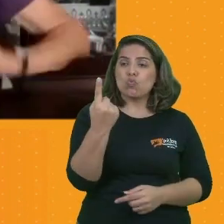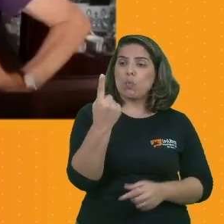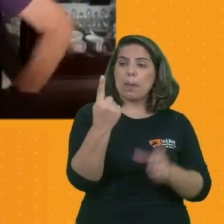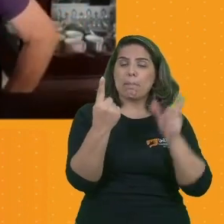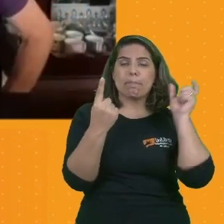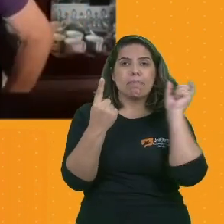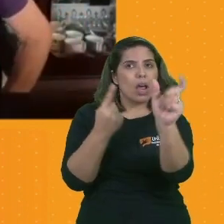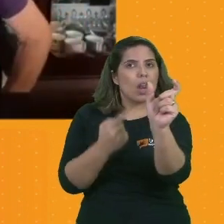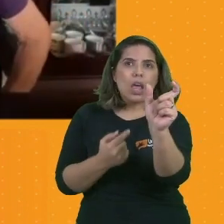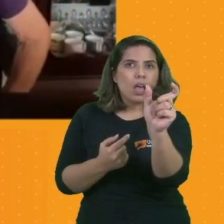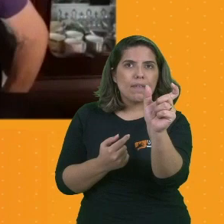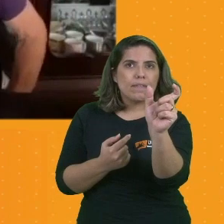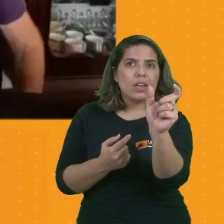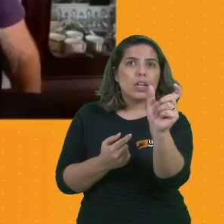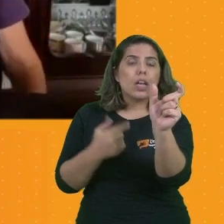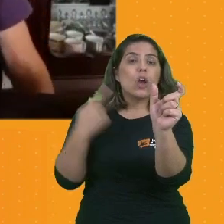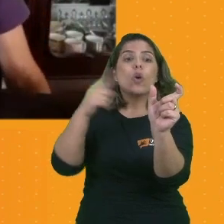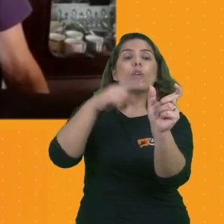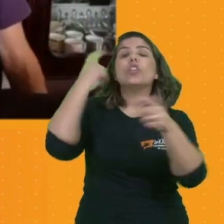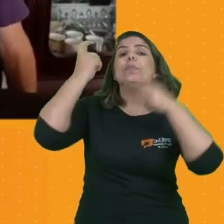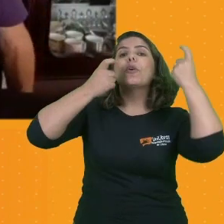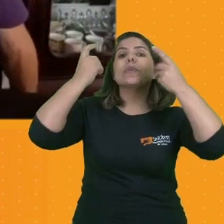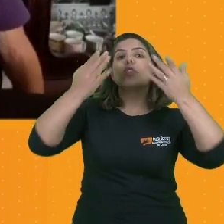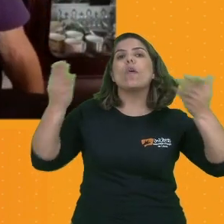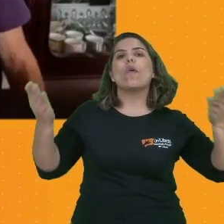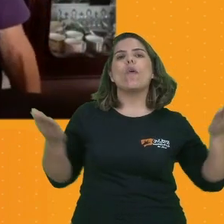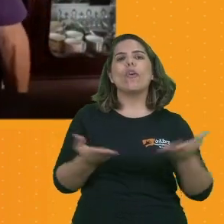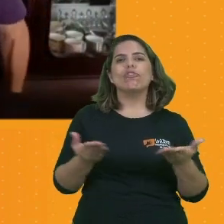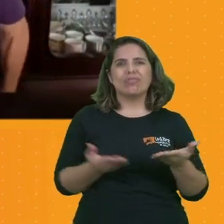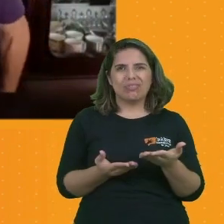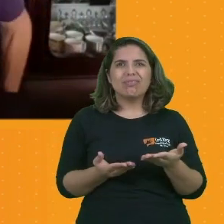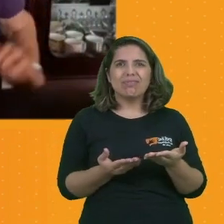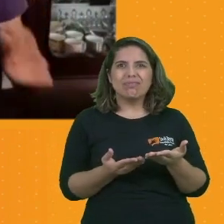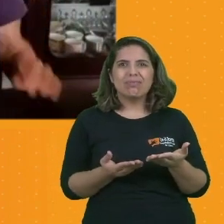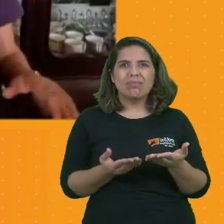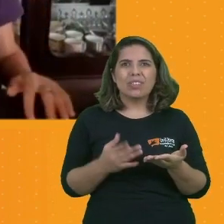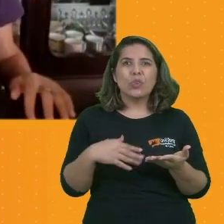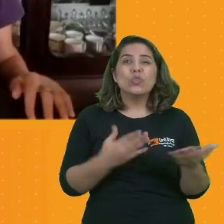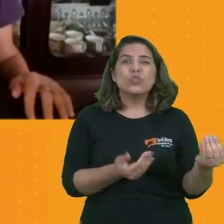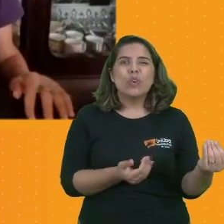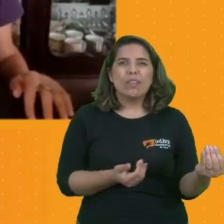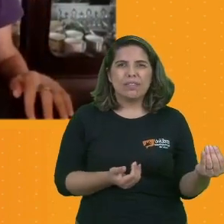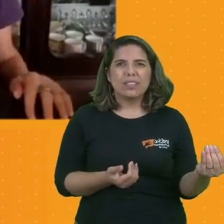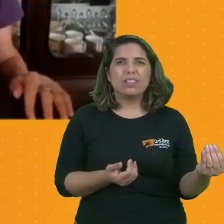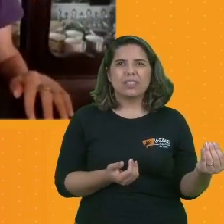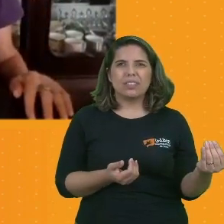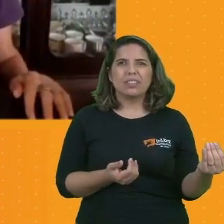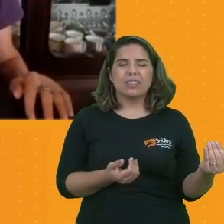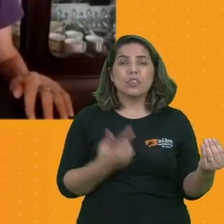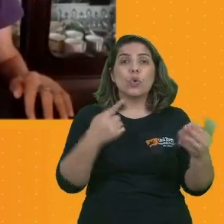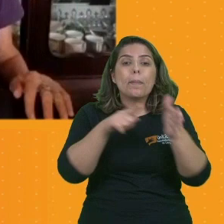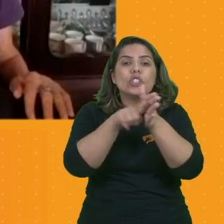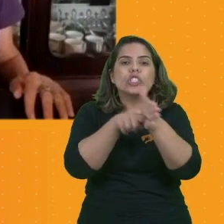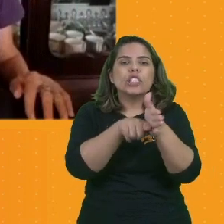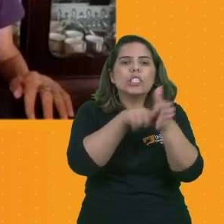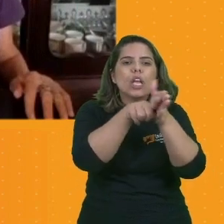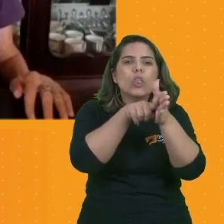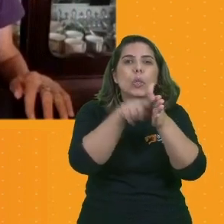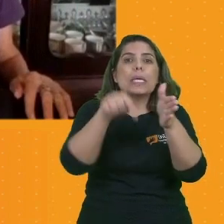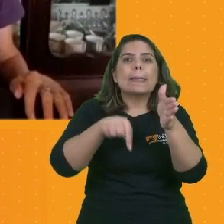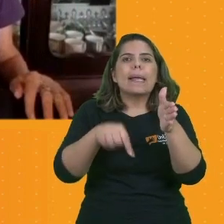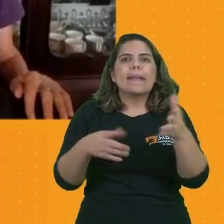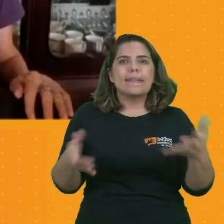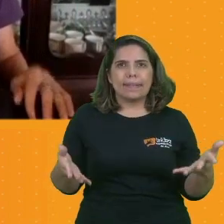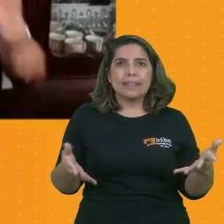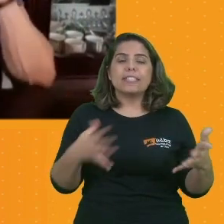assim quais nossos problemas diz hoje depois ele deixa novo pesquisador que tá